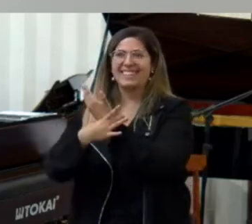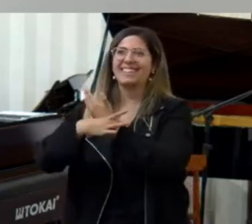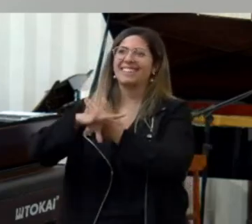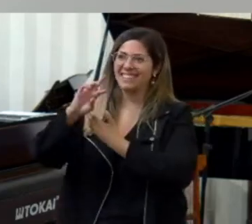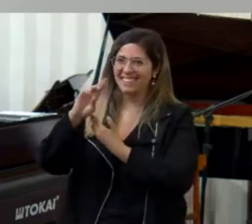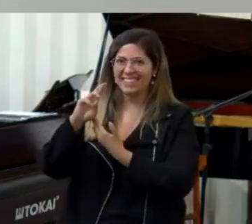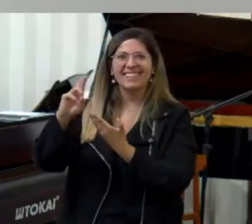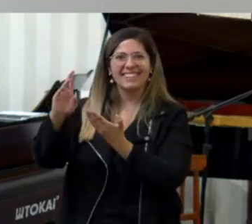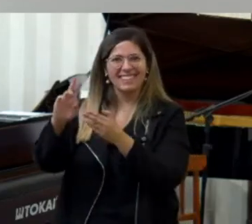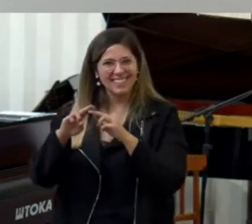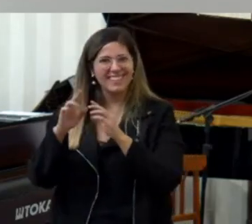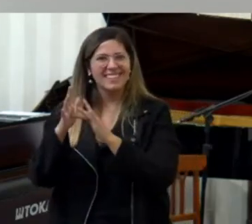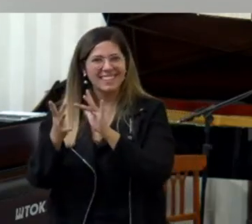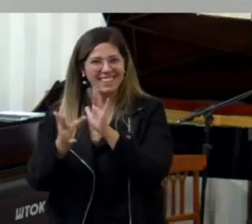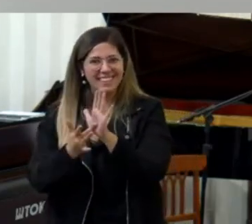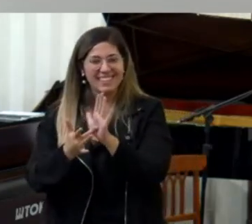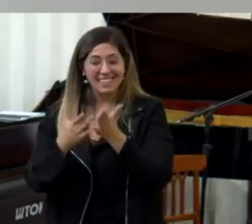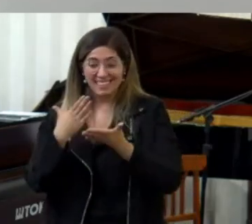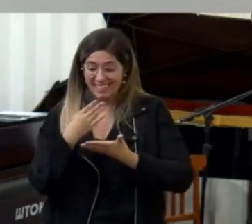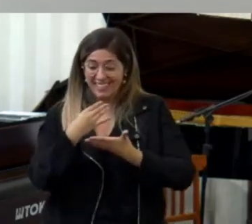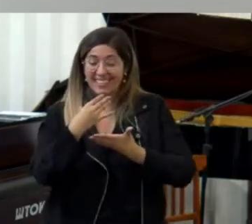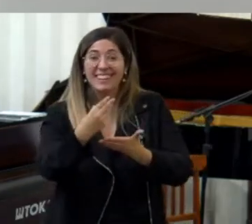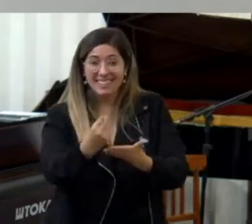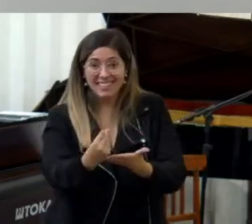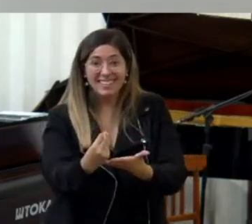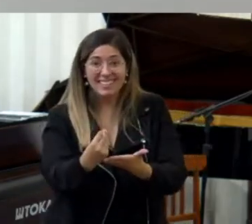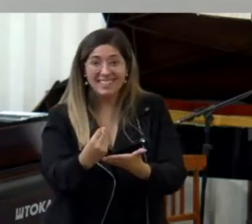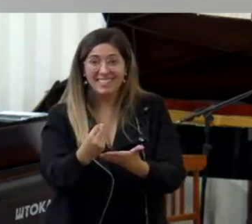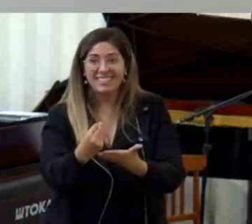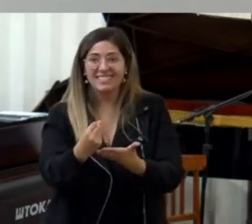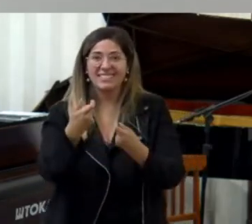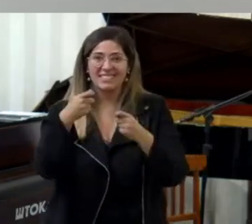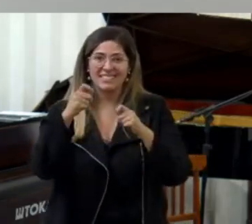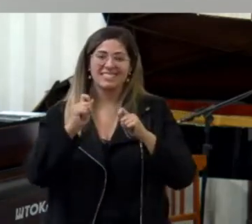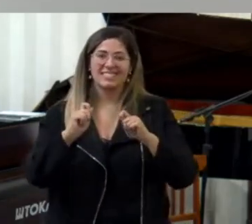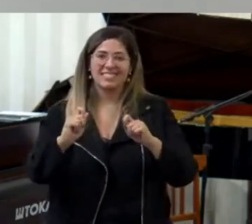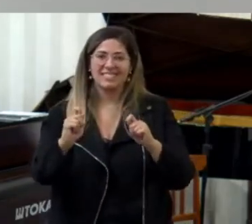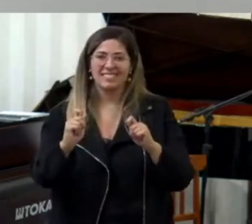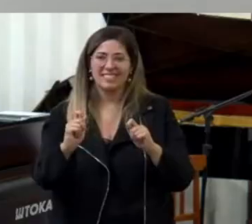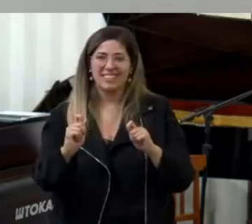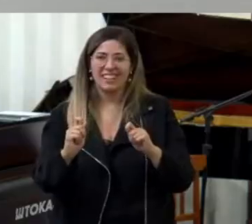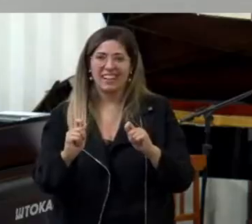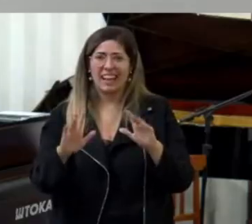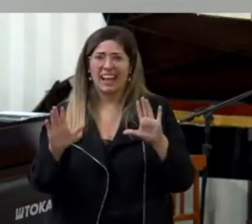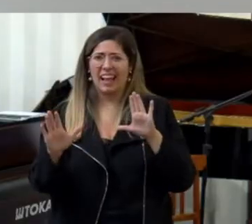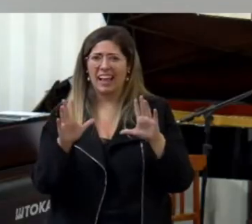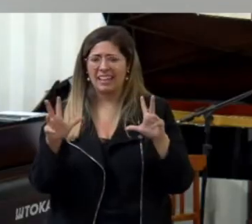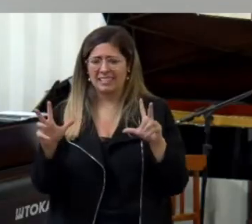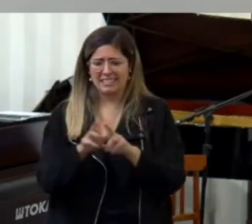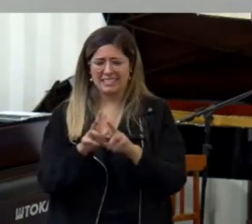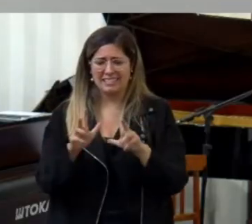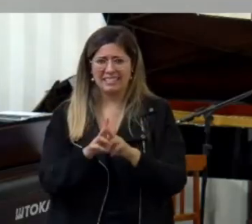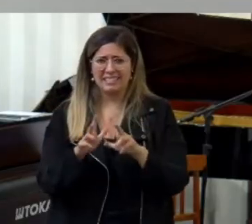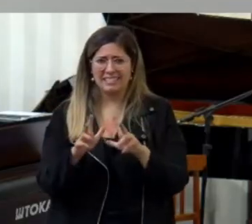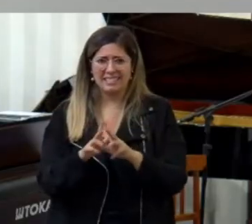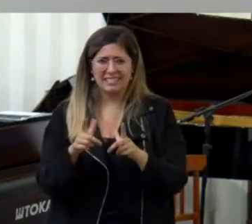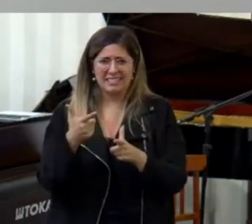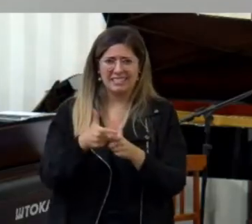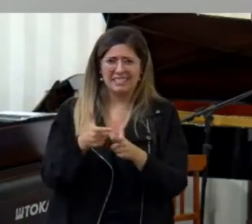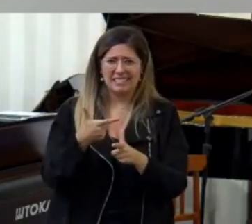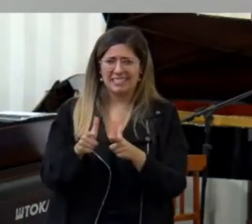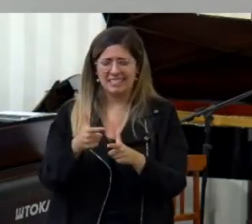Cristo, a porção da nossa herança. As instabilidades da vida, as crises e tudo mais, podem